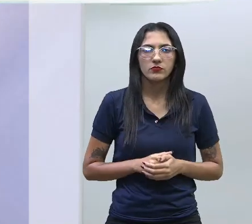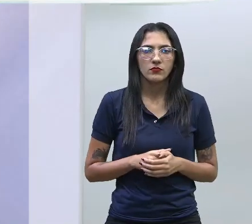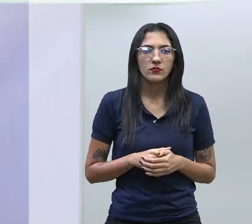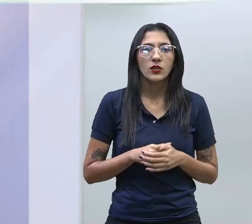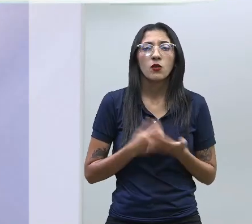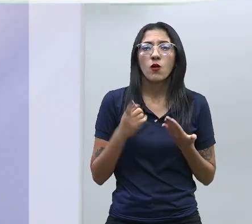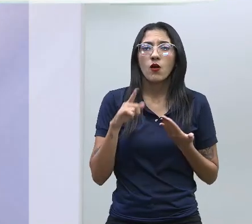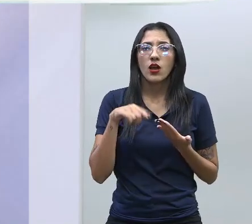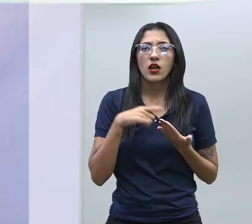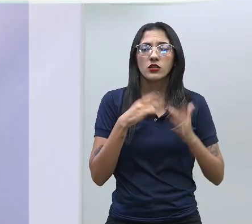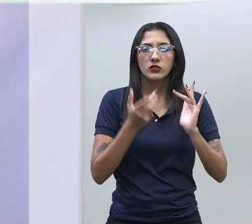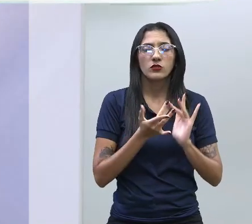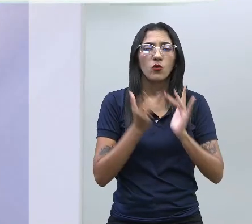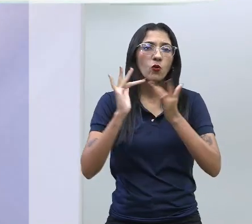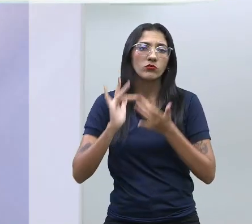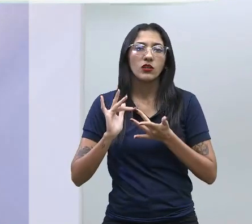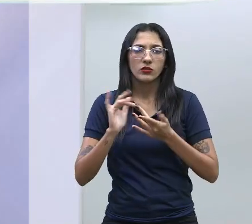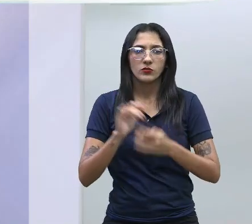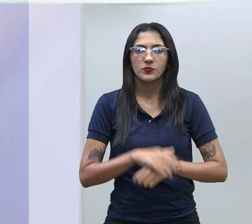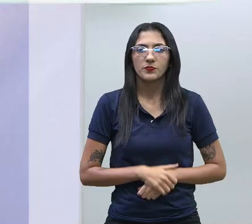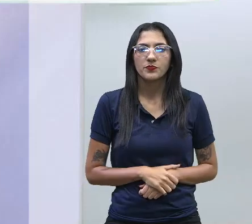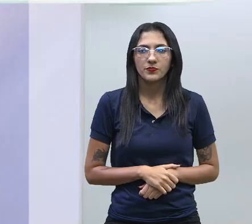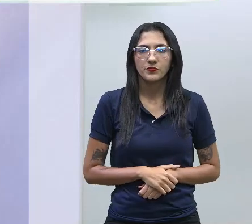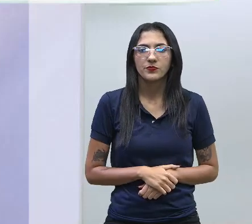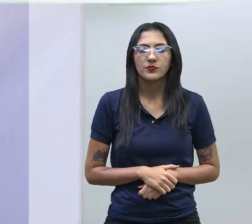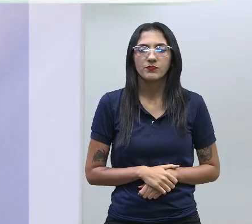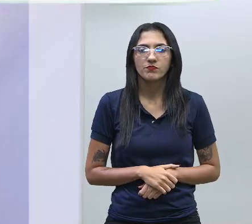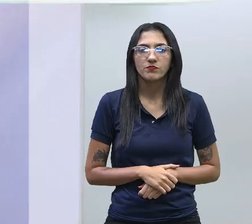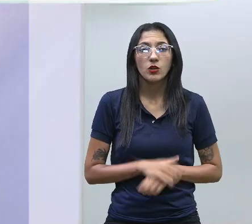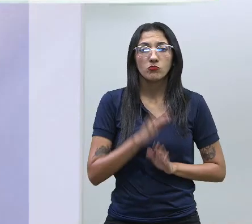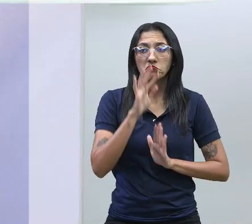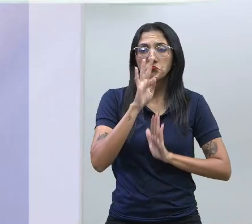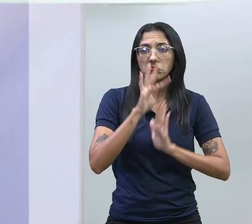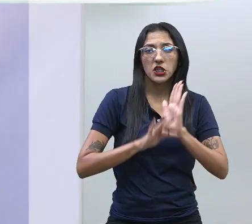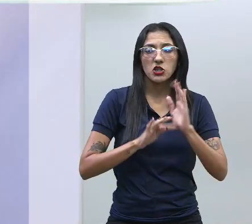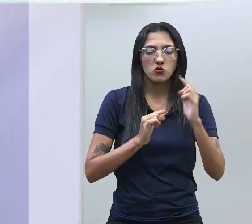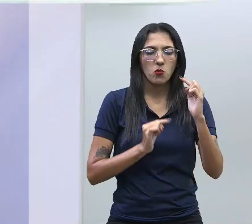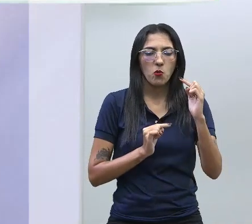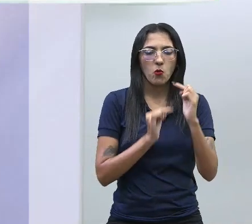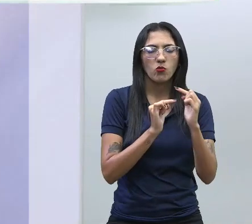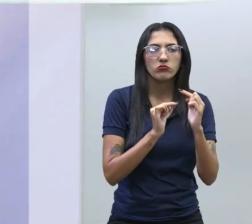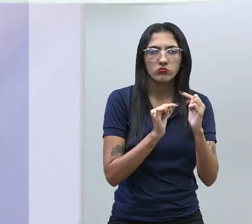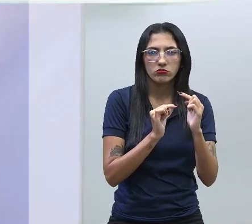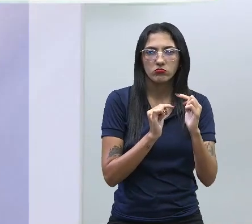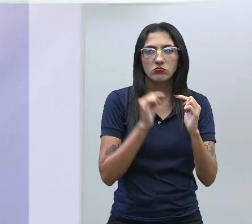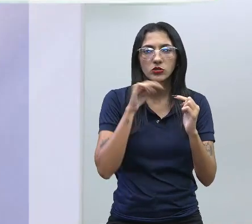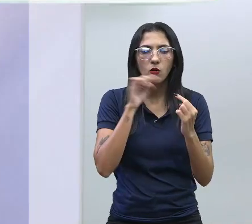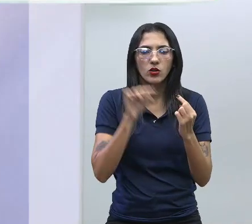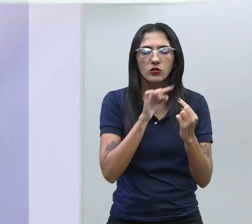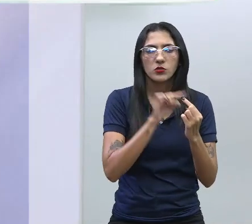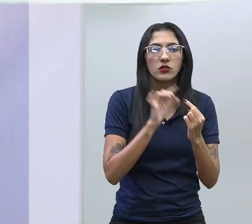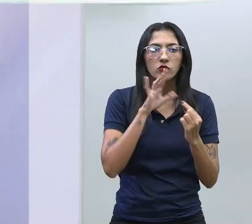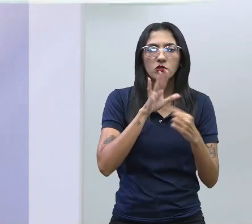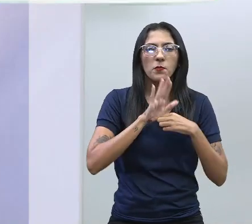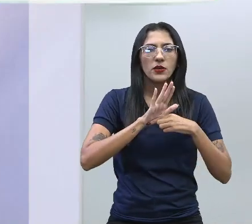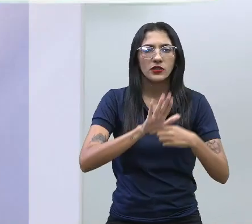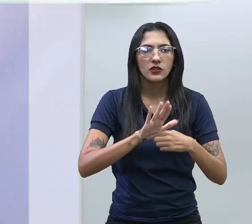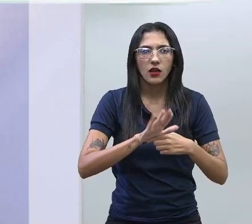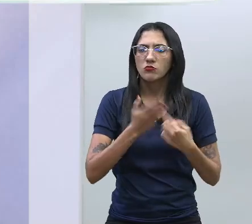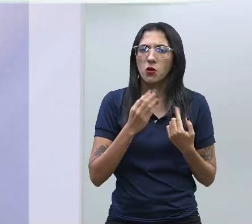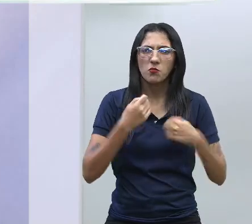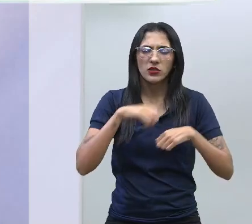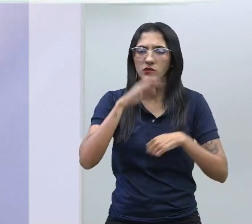partes descritivas ou não. Textos relativamente curtos. A notícia, o objetivo é informar, então tem que ser